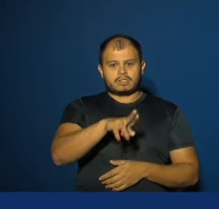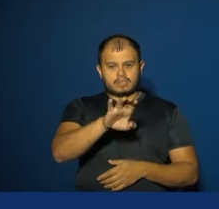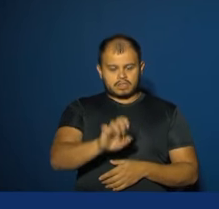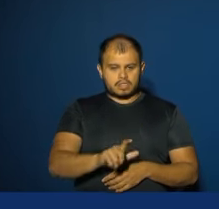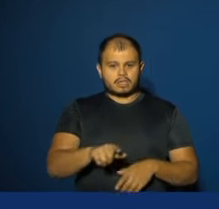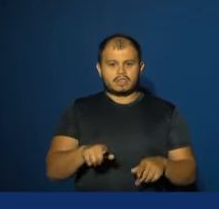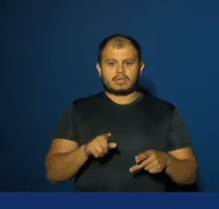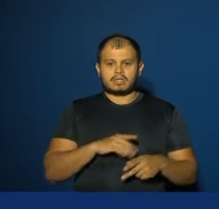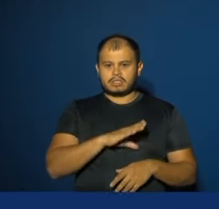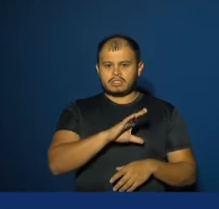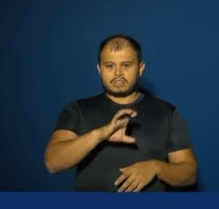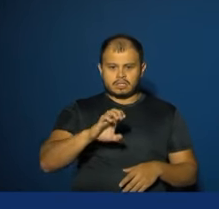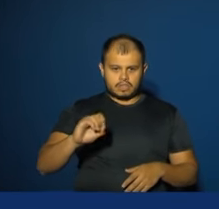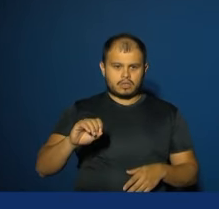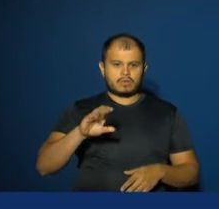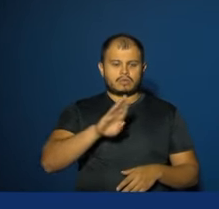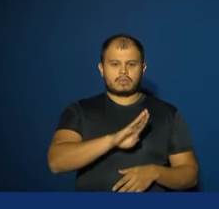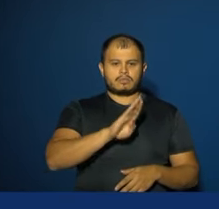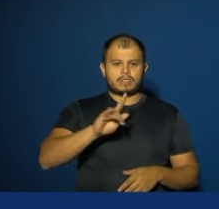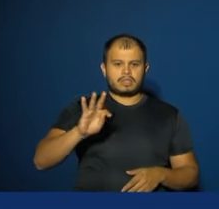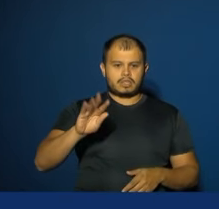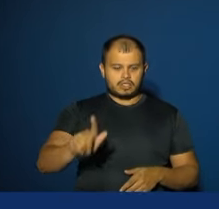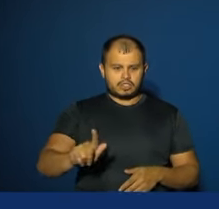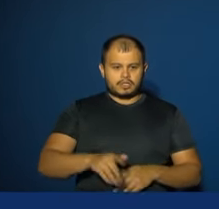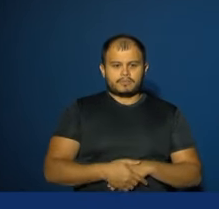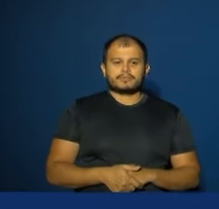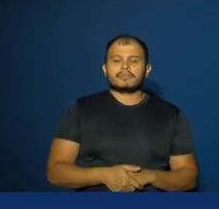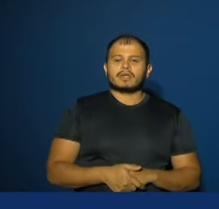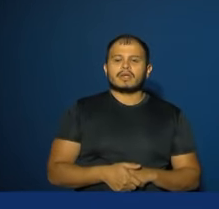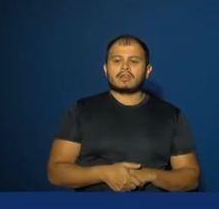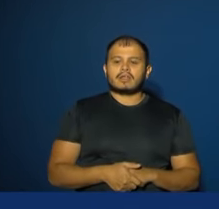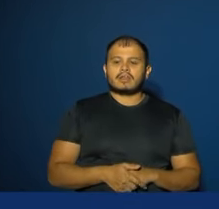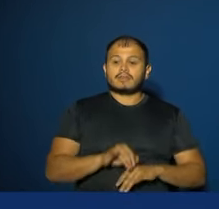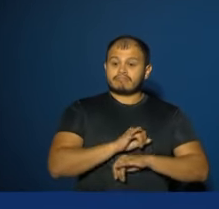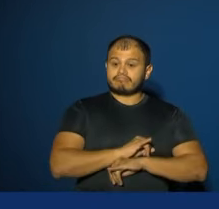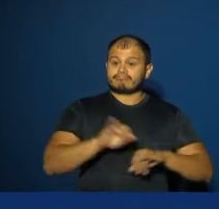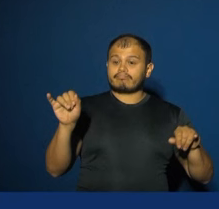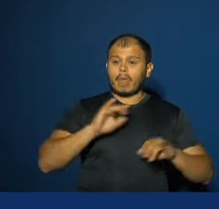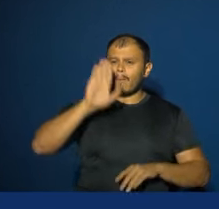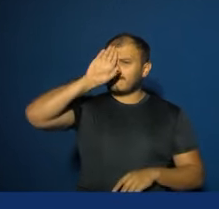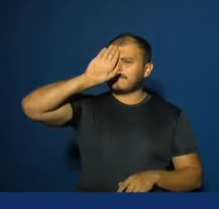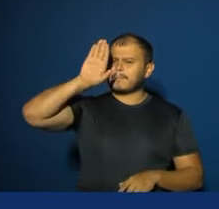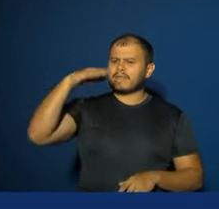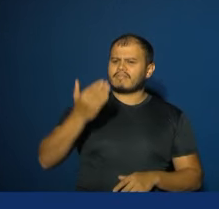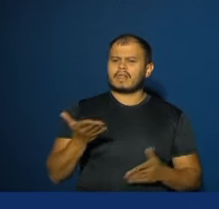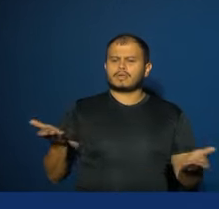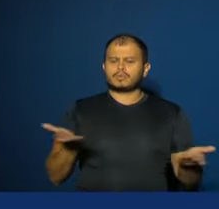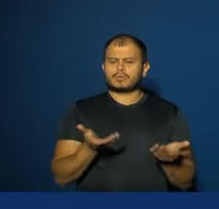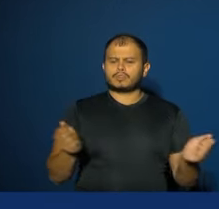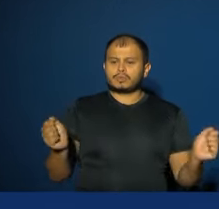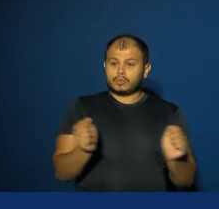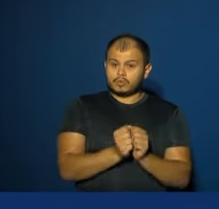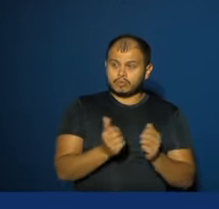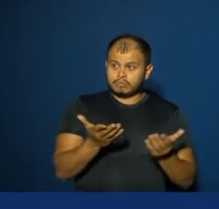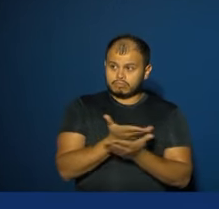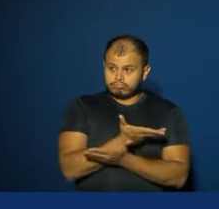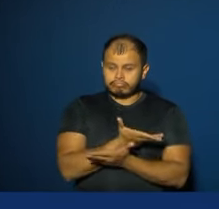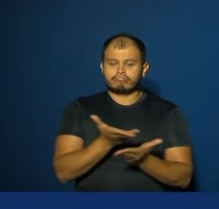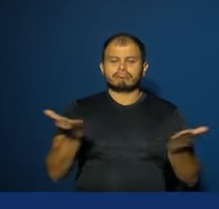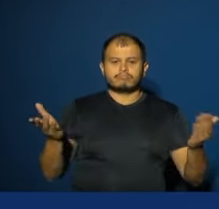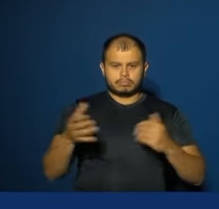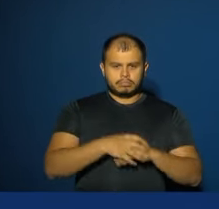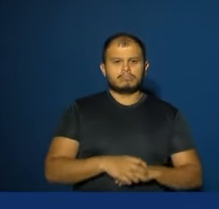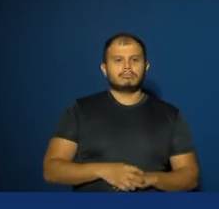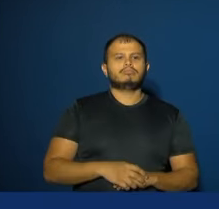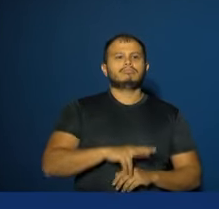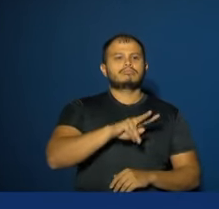Chairman CEO do Grupo BTG Pactual. Também dizer que é um privilégio aqui estar aqui dividindo esse painel com vocês,